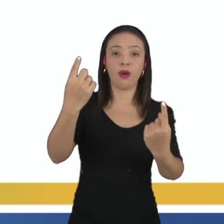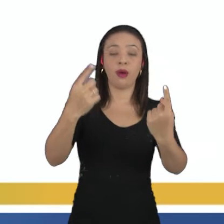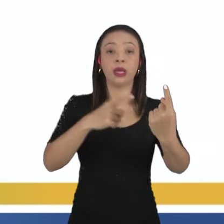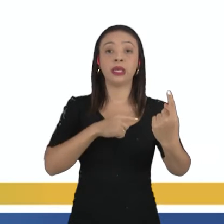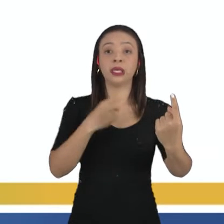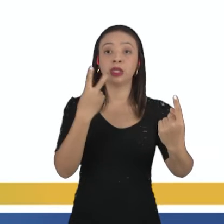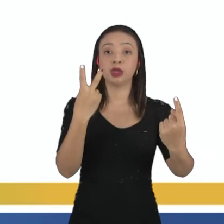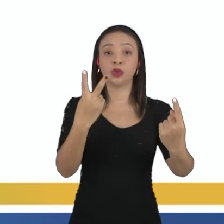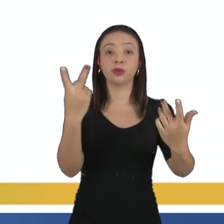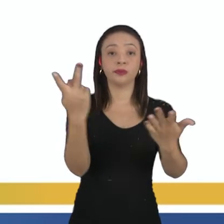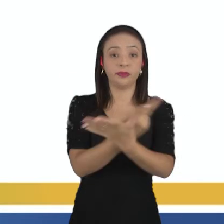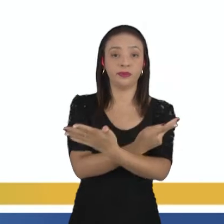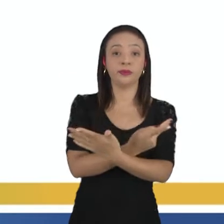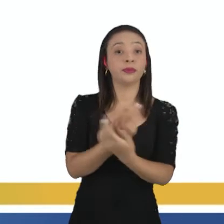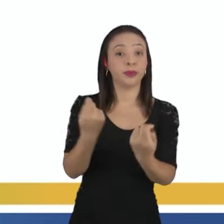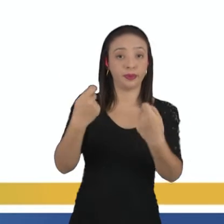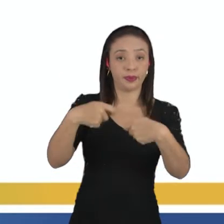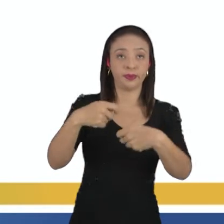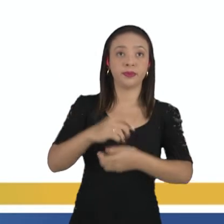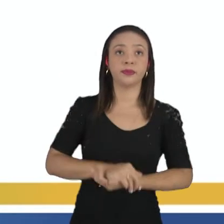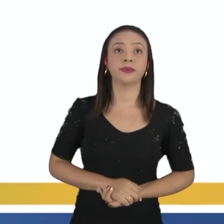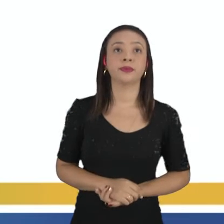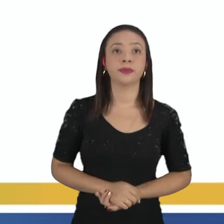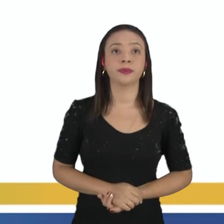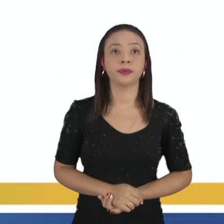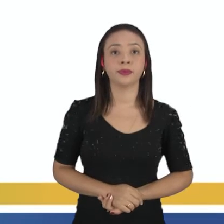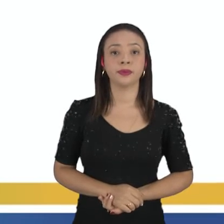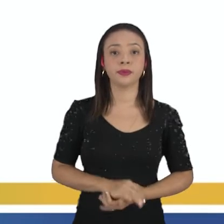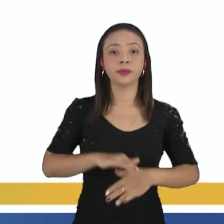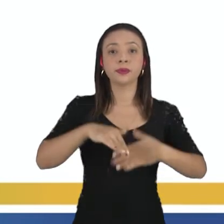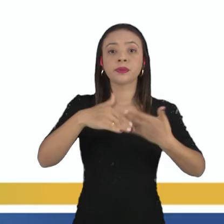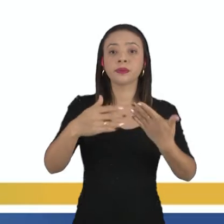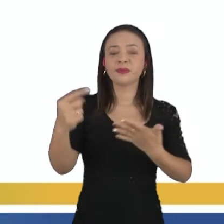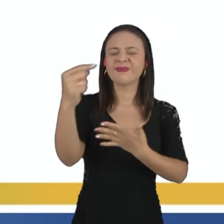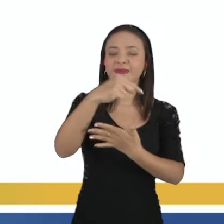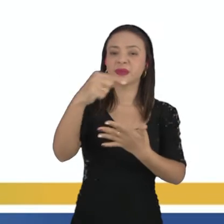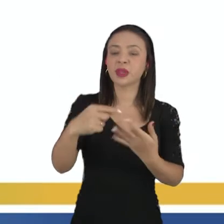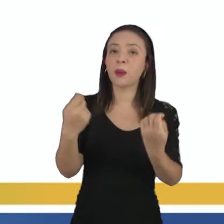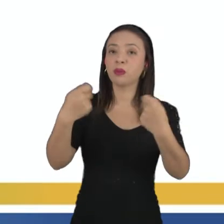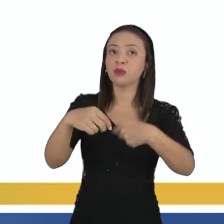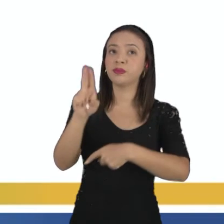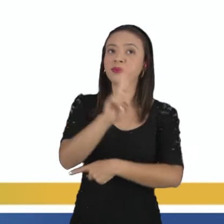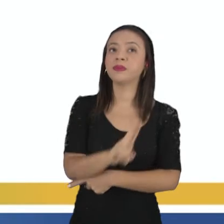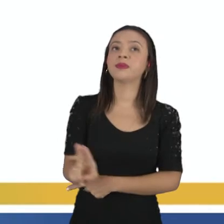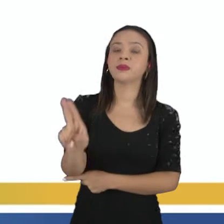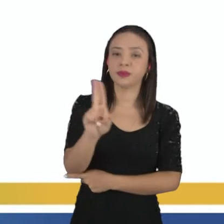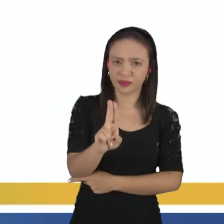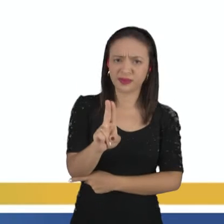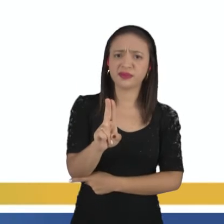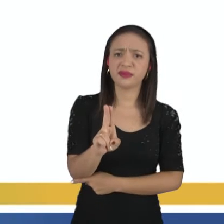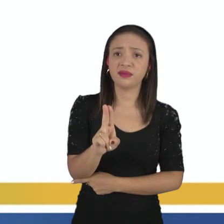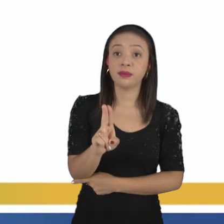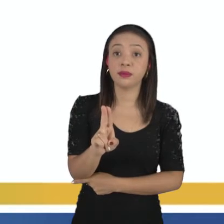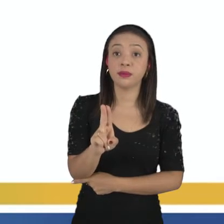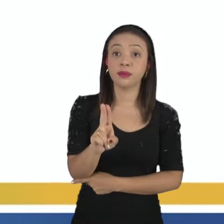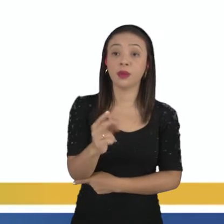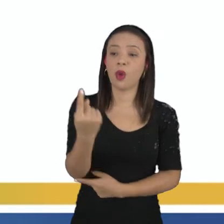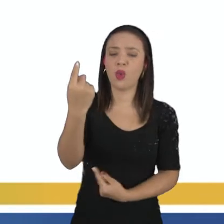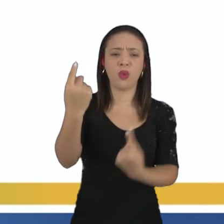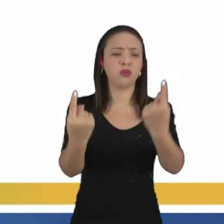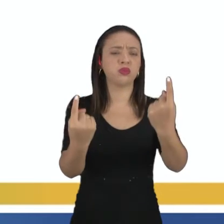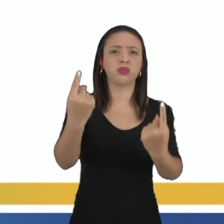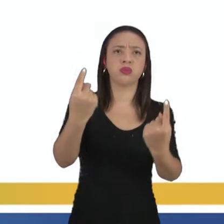duas situações aí. E aí, quais operadores nós poderíamos utilizar para